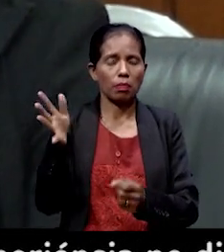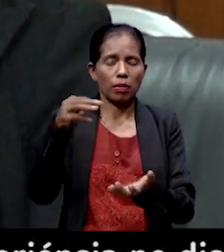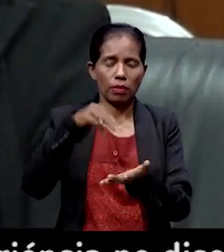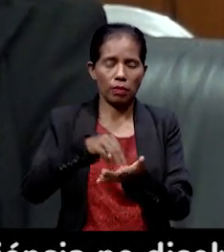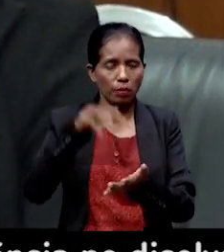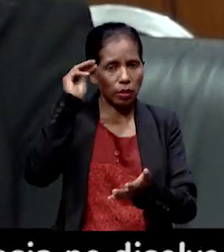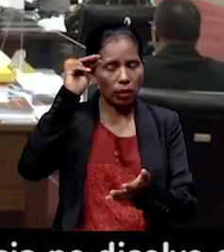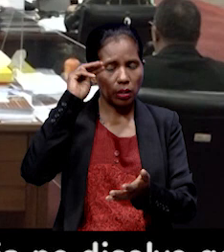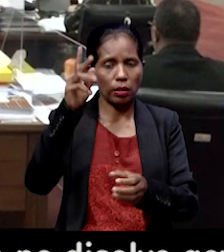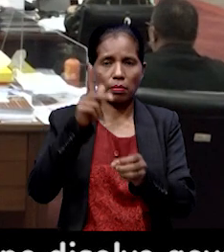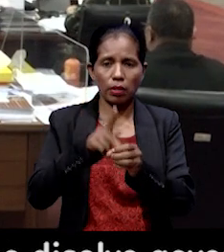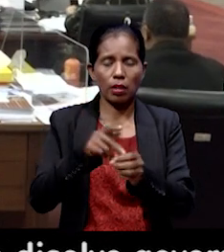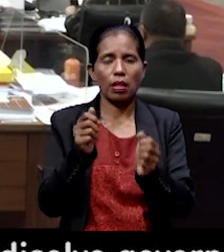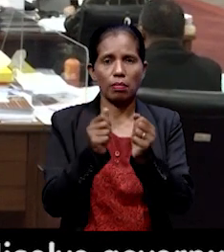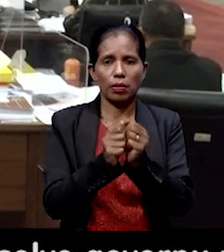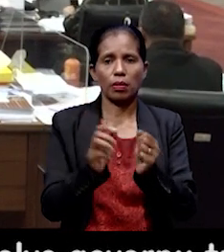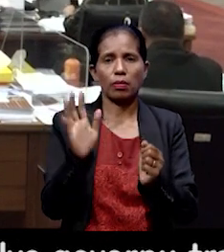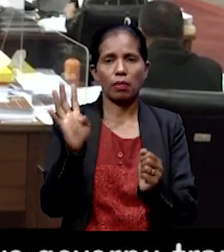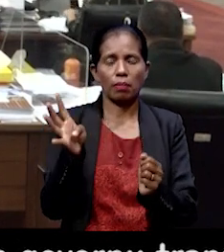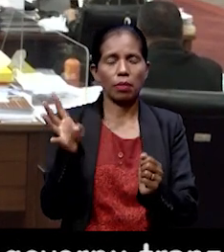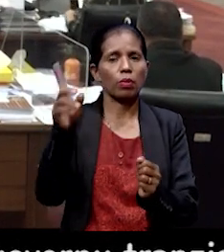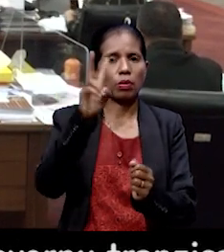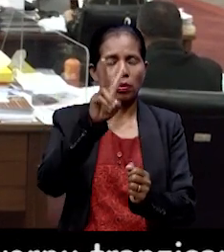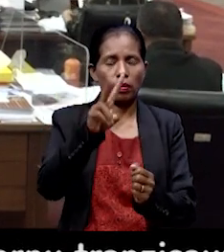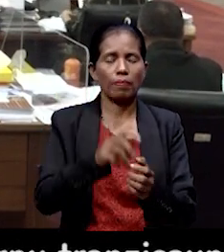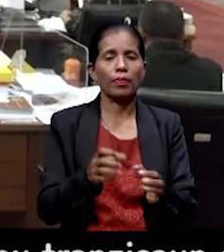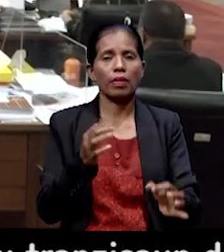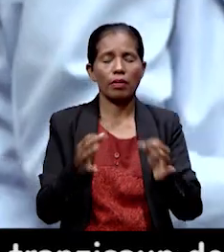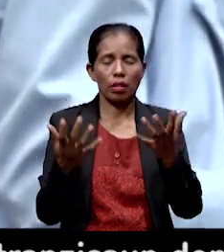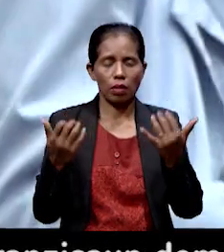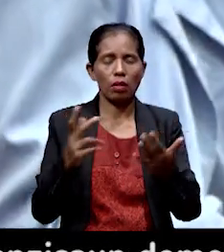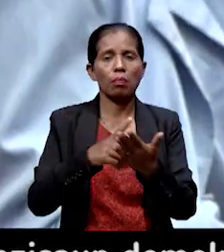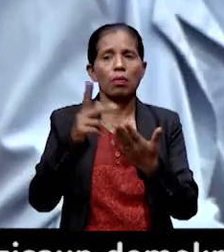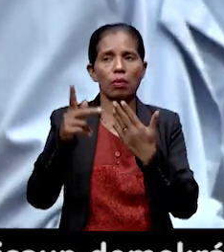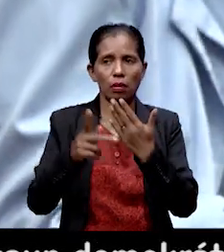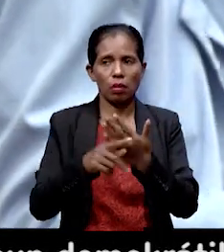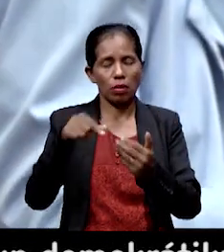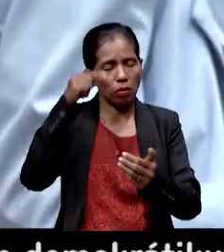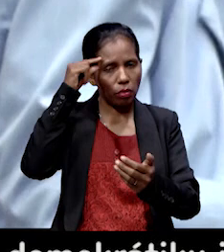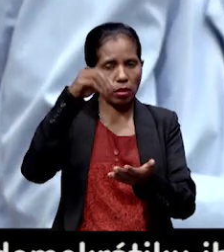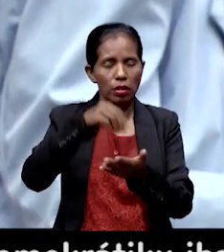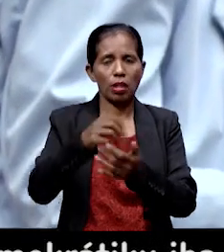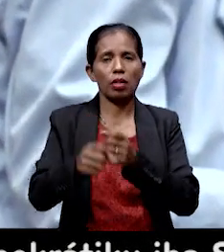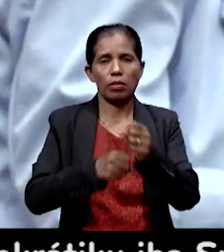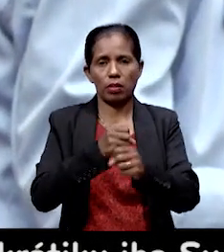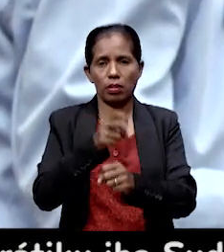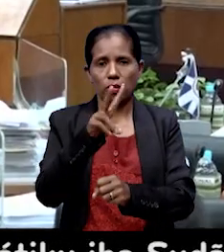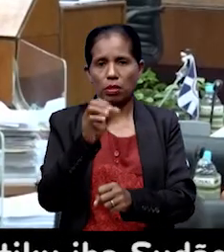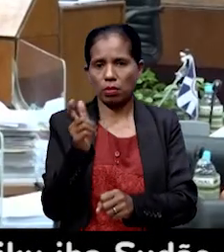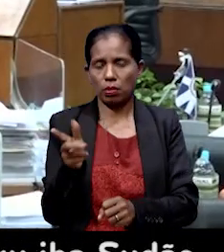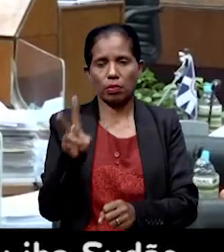Minerais hamutuk tokong hat nulu resin rua. Mas que não é programa medida fong nebe governo introduz batinan rihun rua rua nulu resin